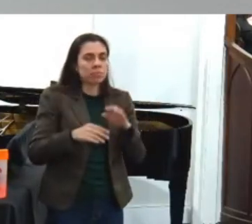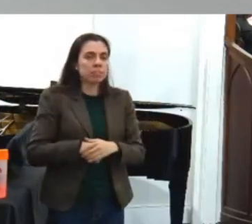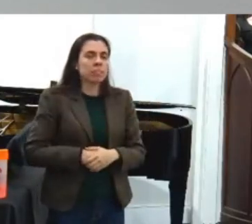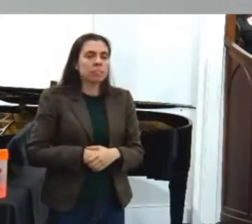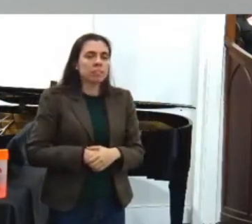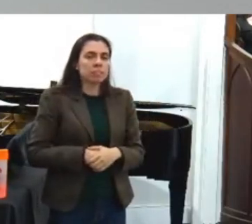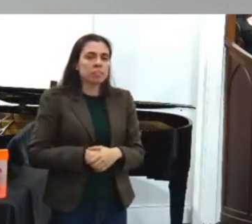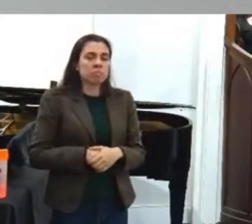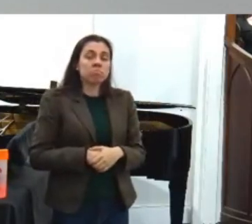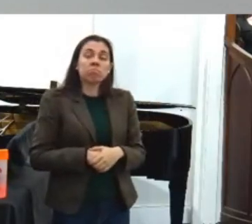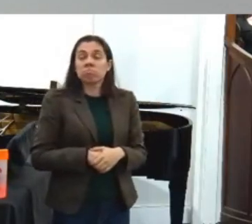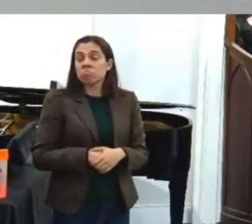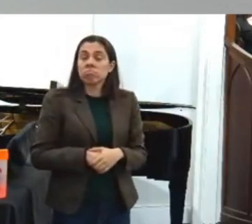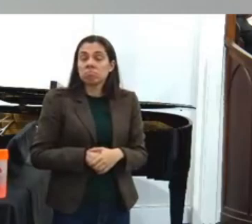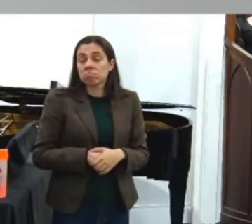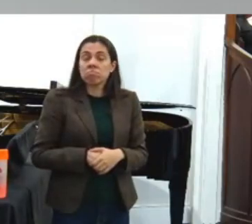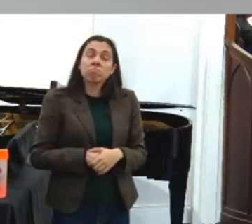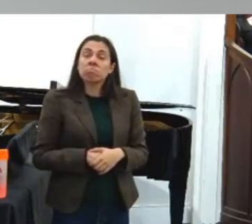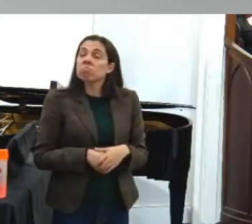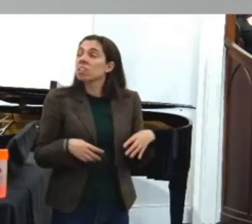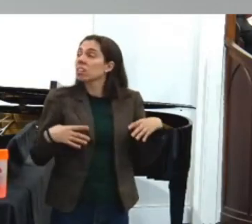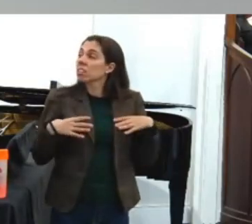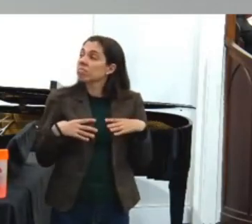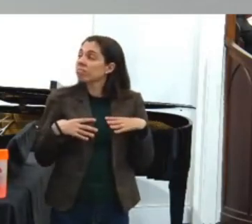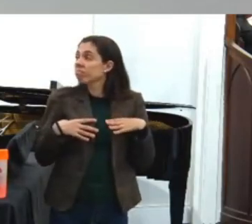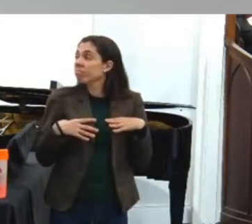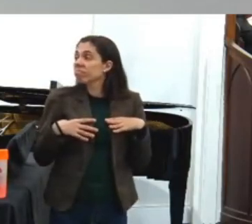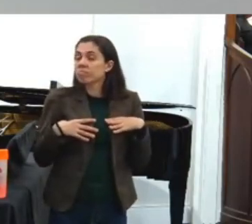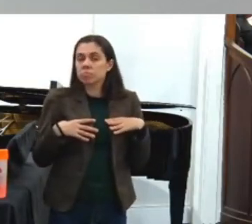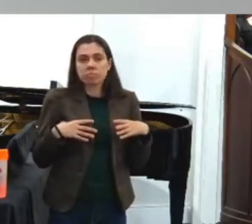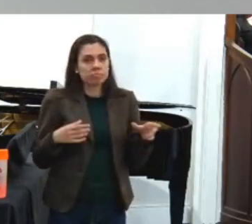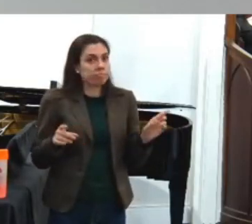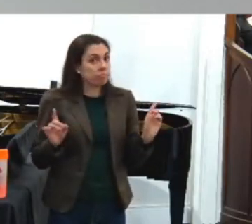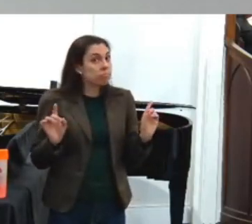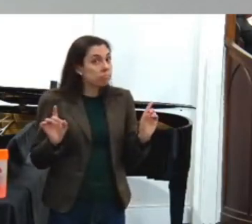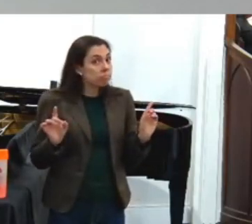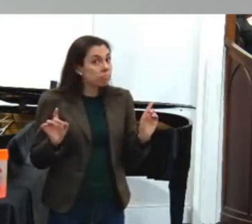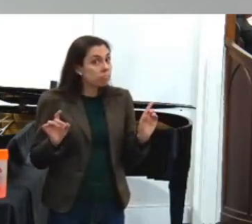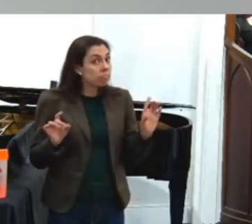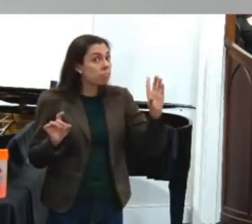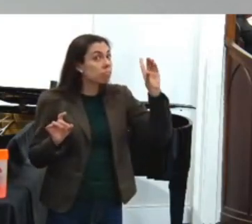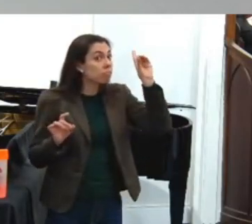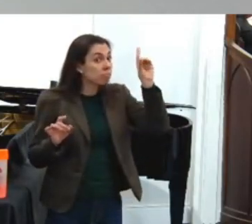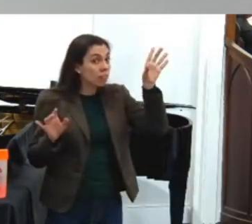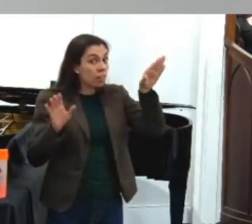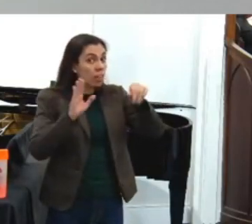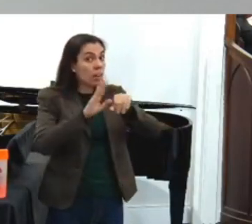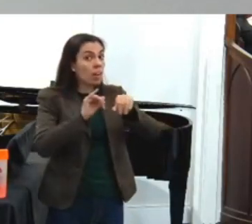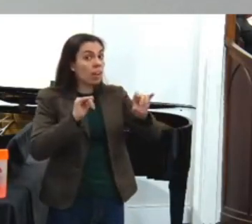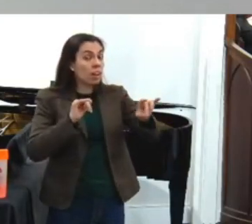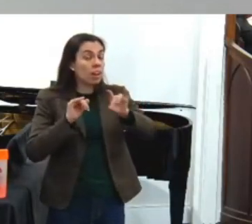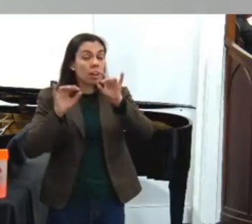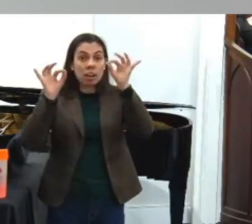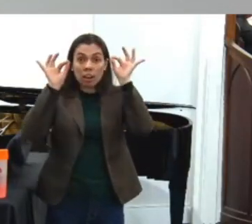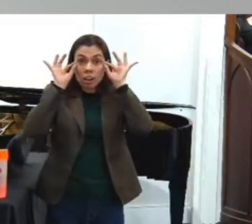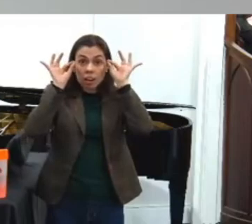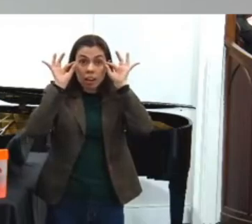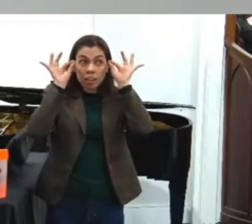E se estamos nesse estado nesta noite, o Senhor nos chama, cada um de nós, ao arrependimento. Ao